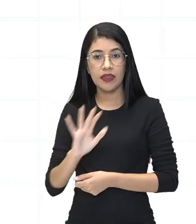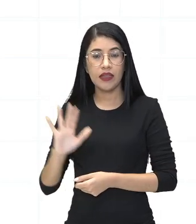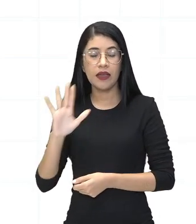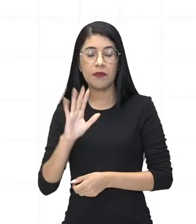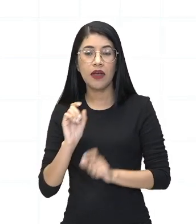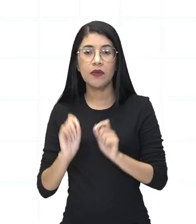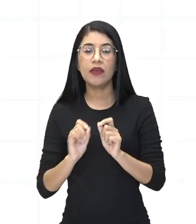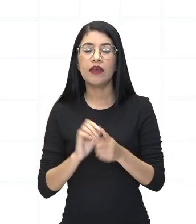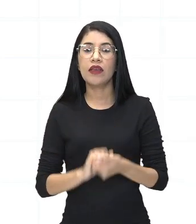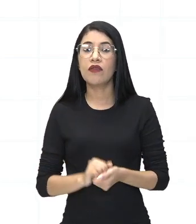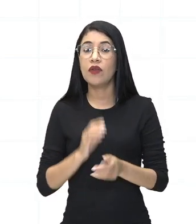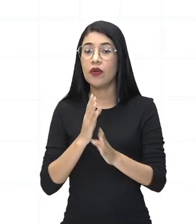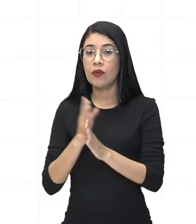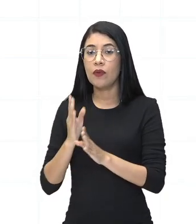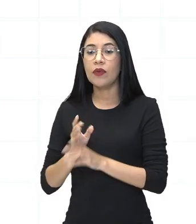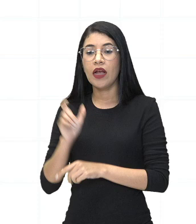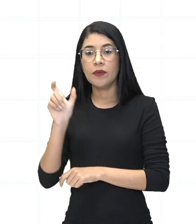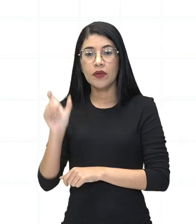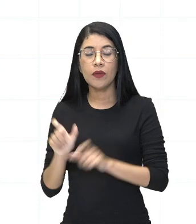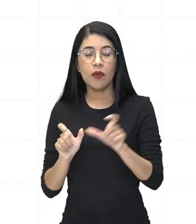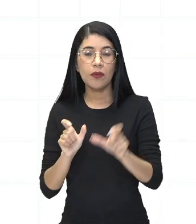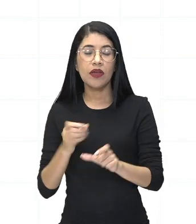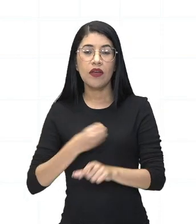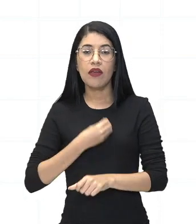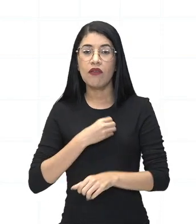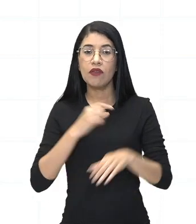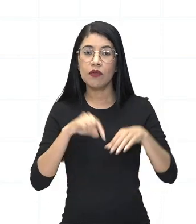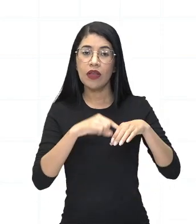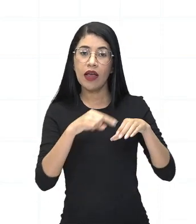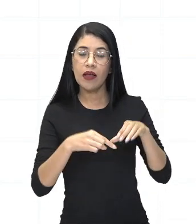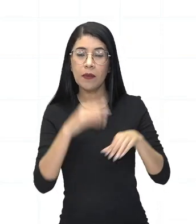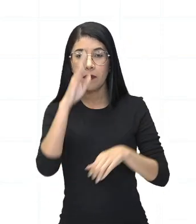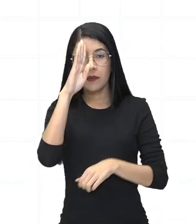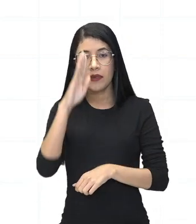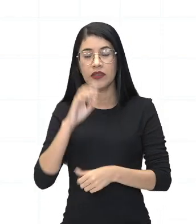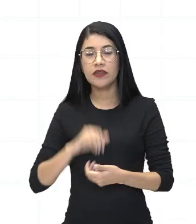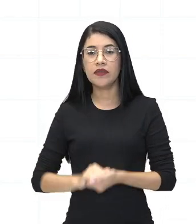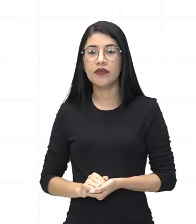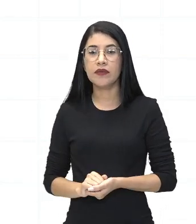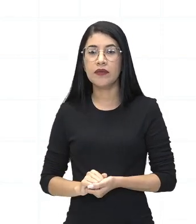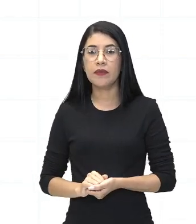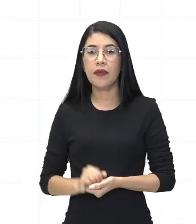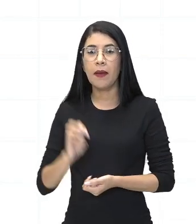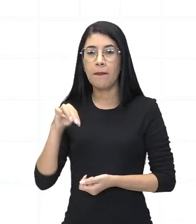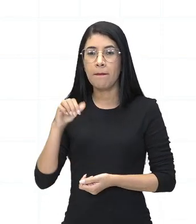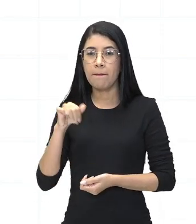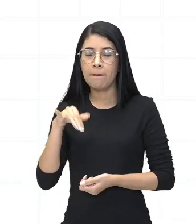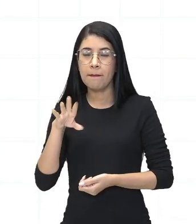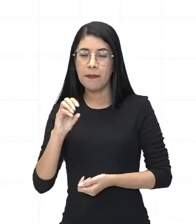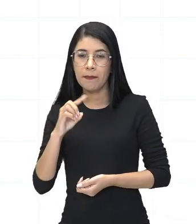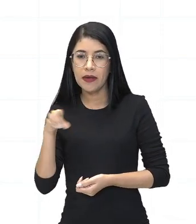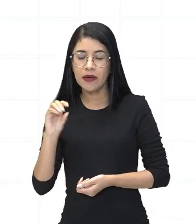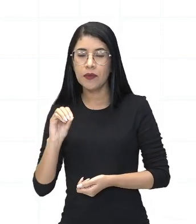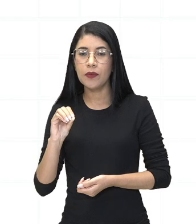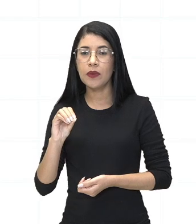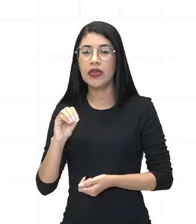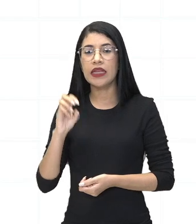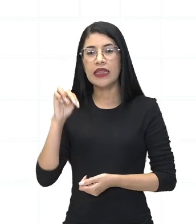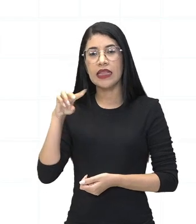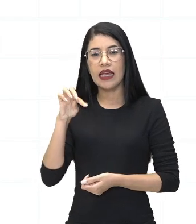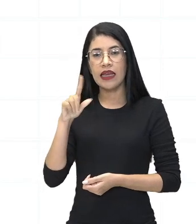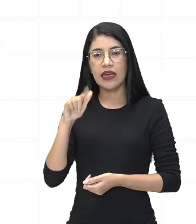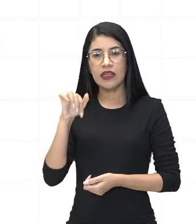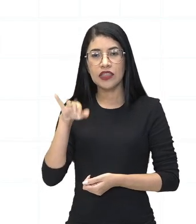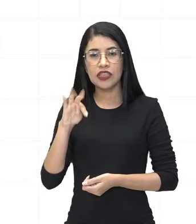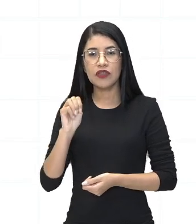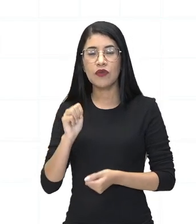foram deixadas por esse homem da pré-história, principalmente o chamado mão em negativo, quando o homem colocava as mãos dele na